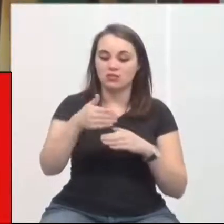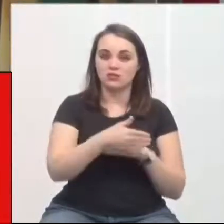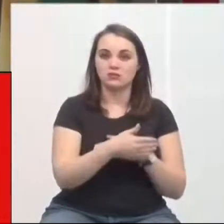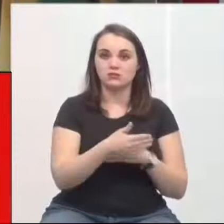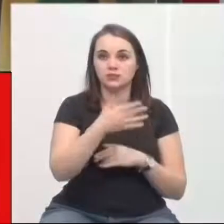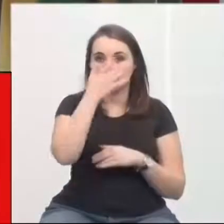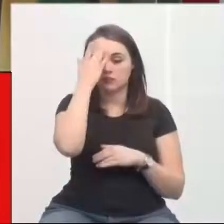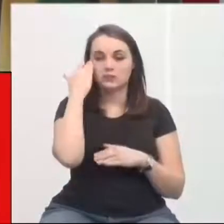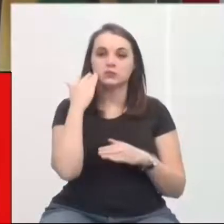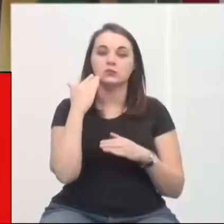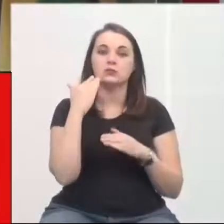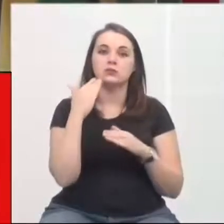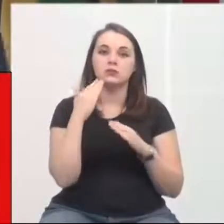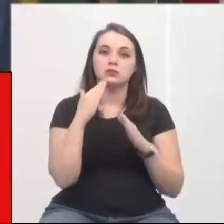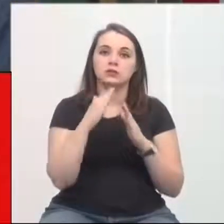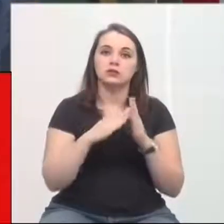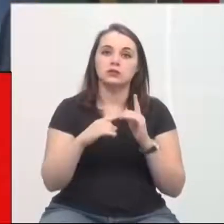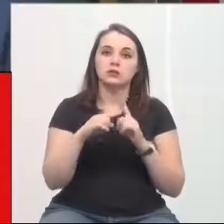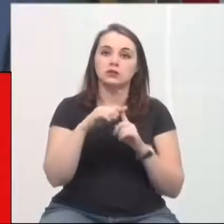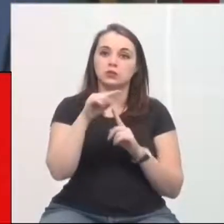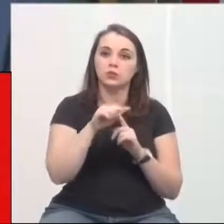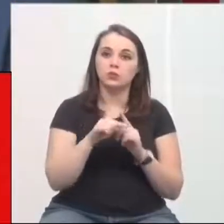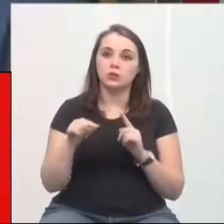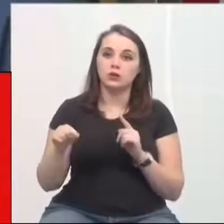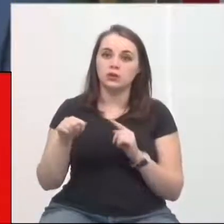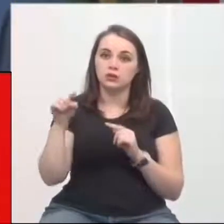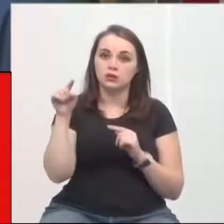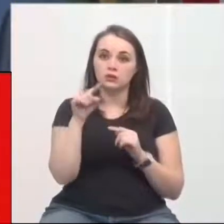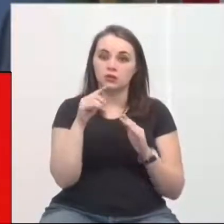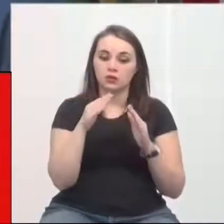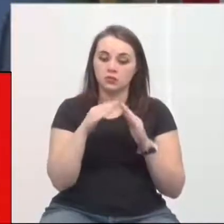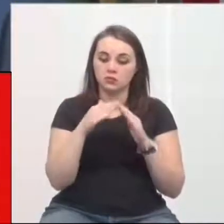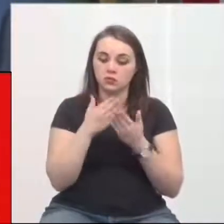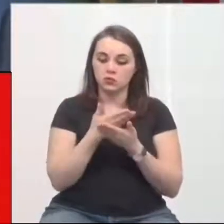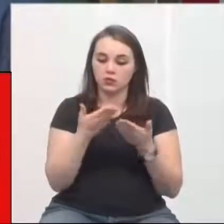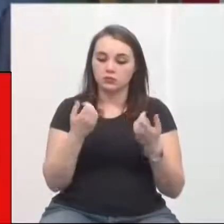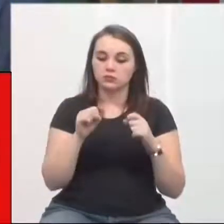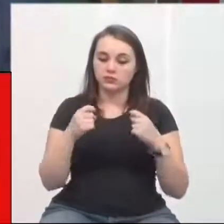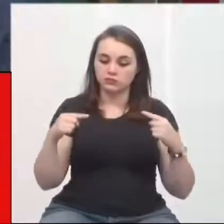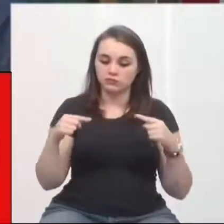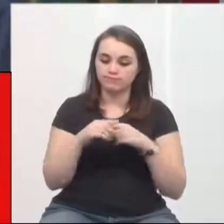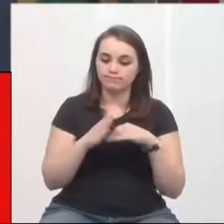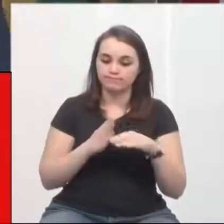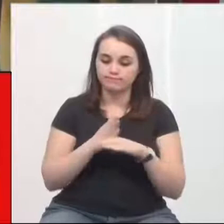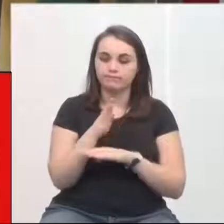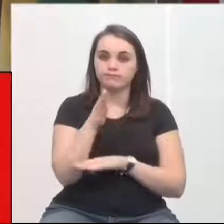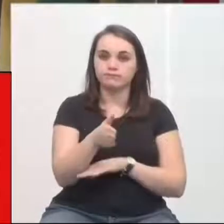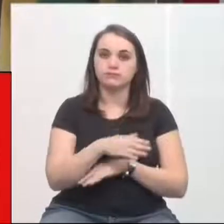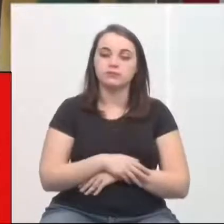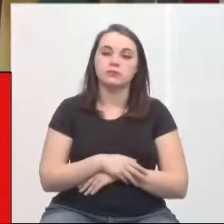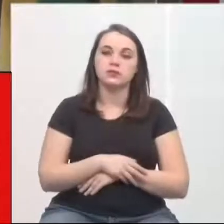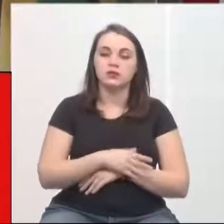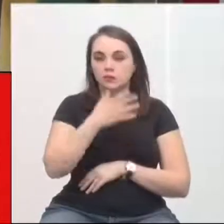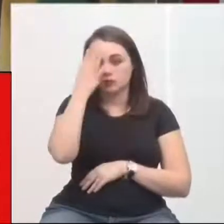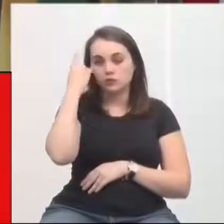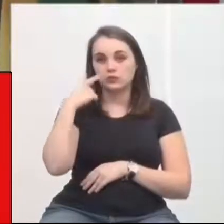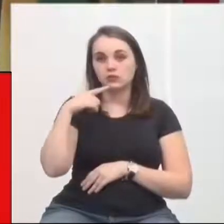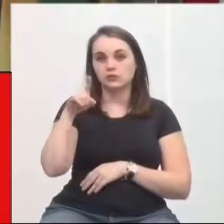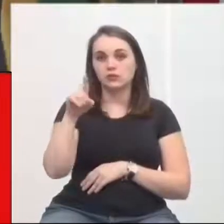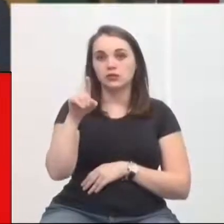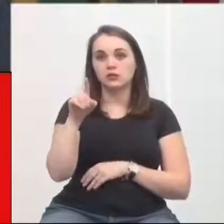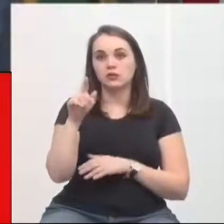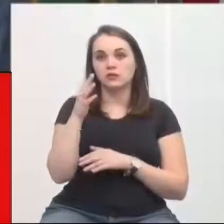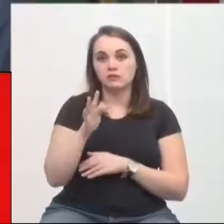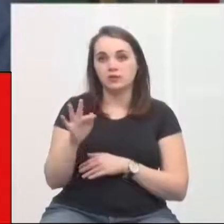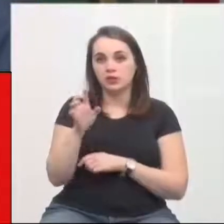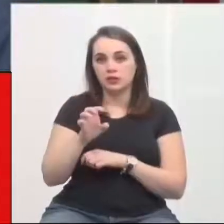da Igreja Quadrangular, que moram do lado sul, tem que atravessar a Centenário. Os que vão à Faculdade Exucre,